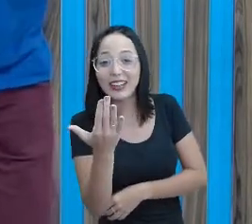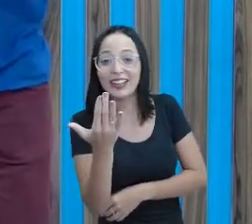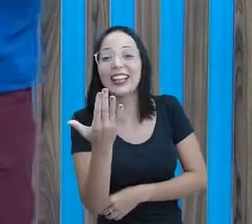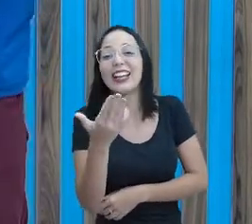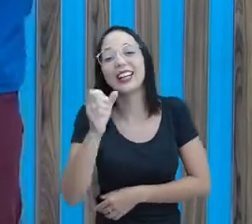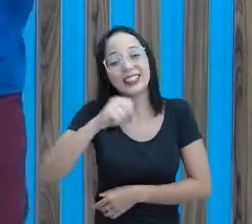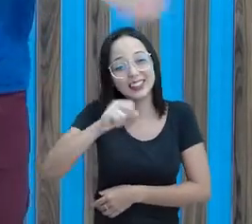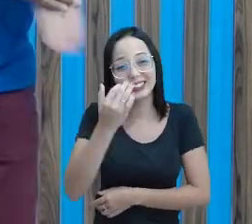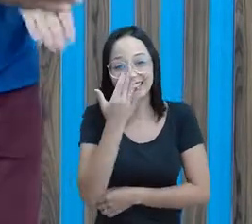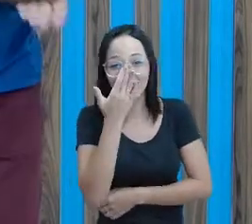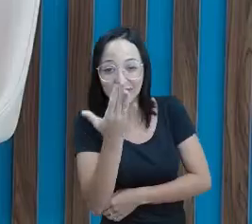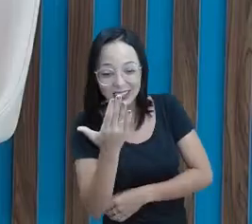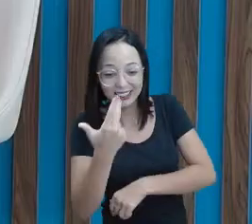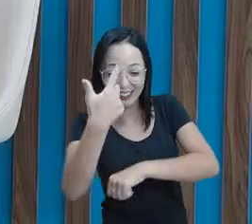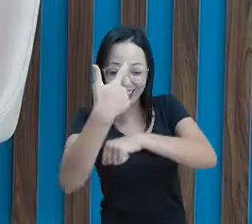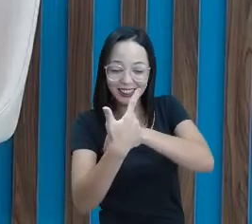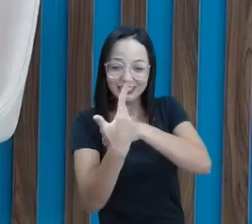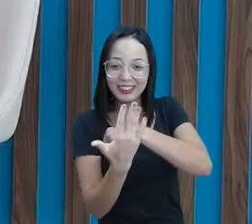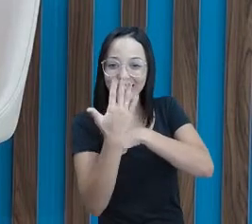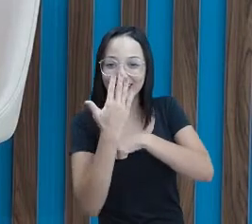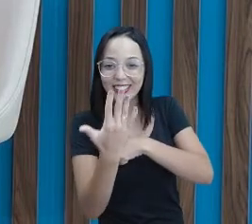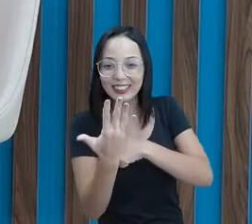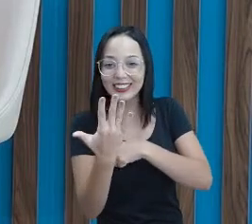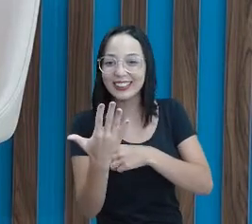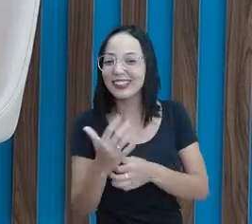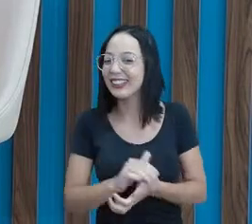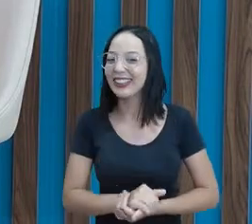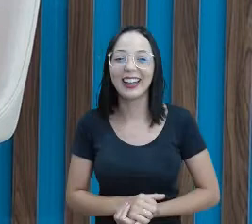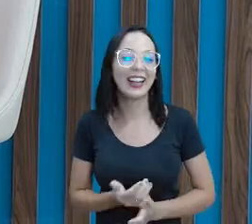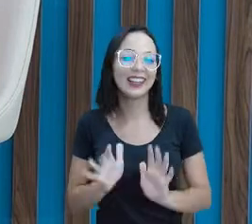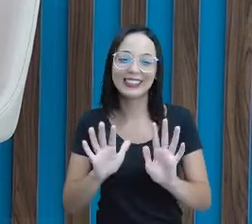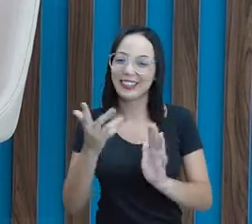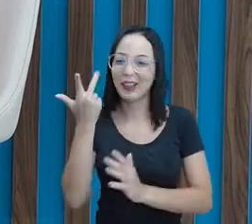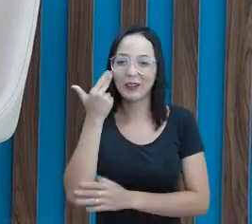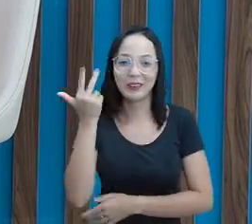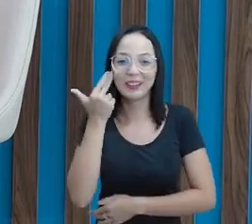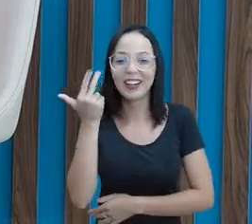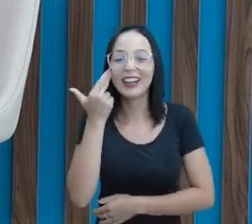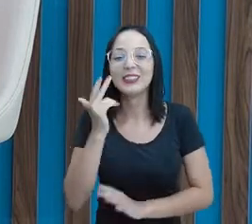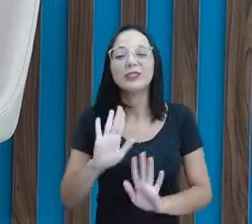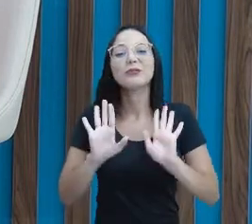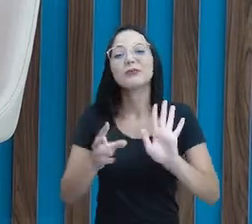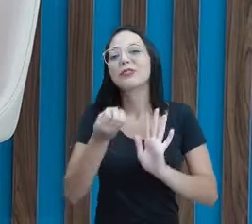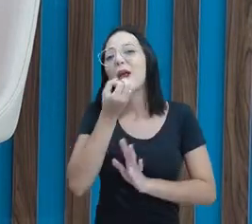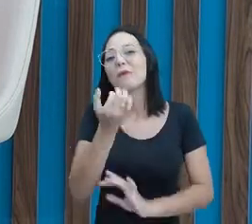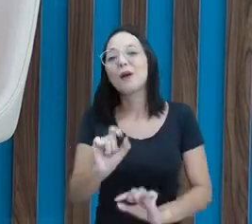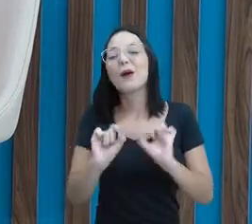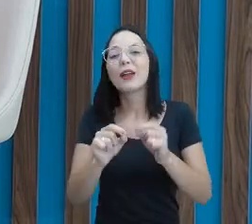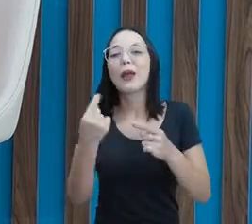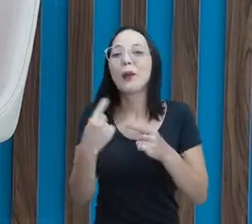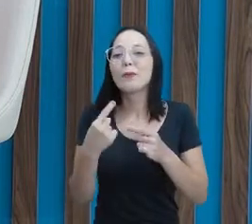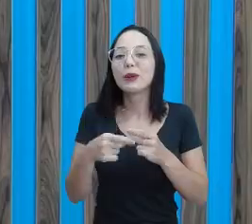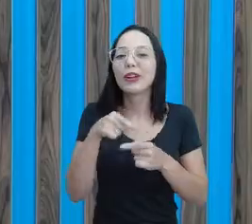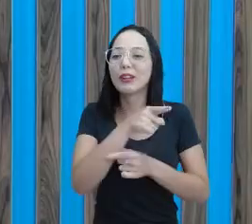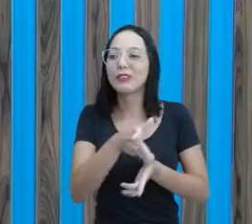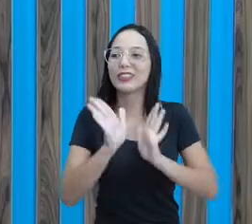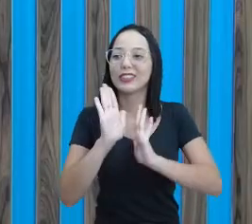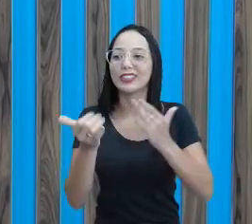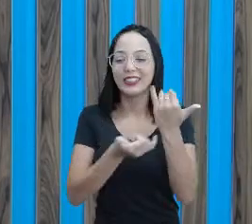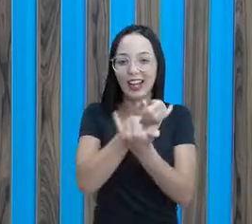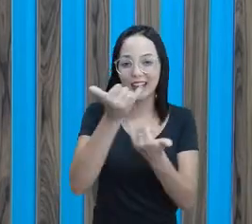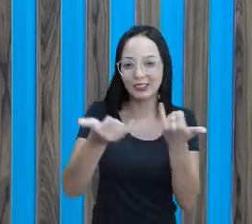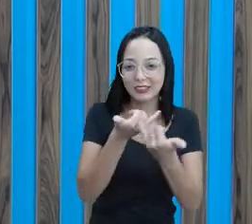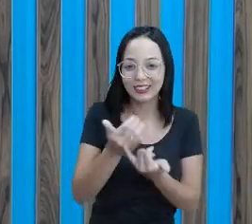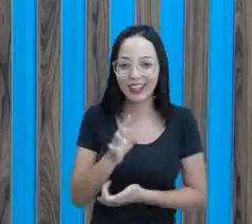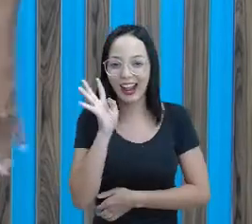na frente da câmera do professor Gilson, meu irmão. É assim mesmo, cara. Mas é bom porque vocês agora descontraíram, ficaram